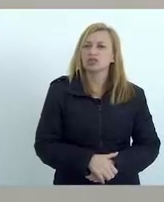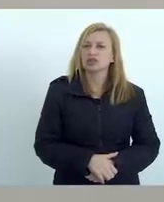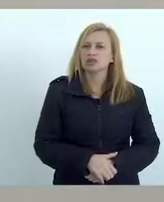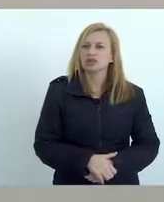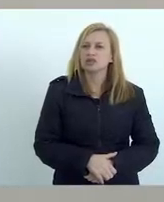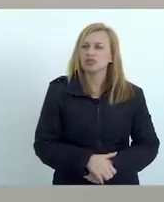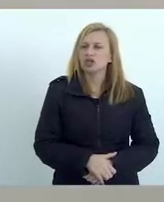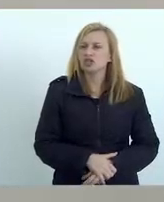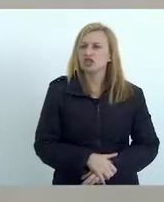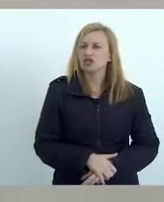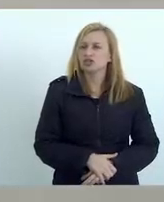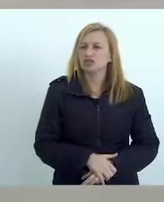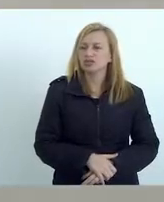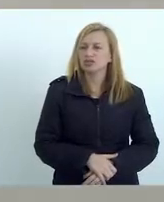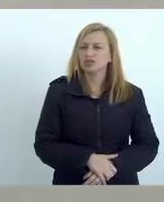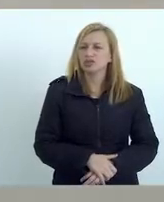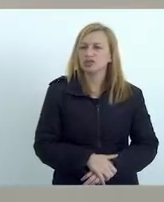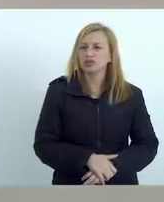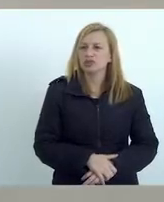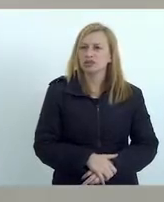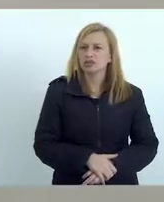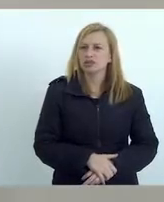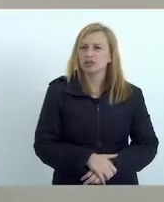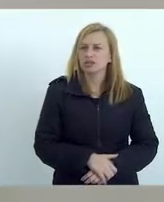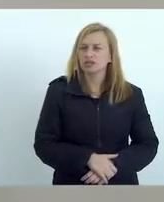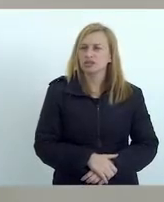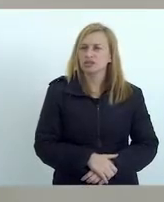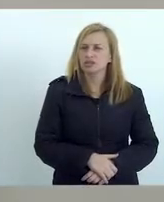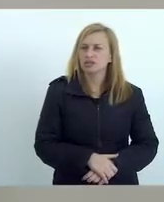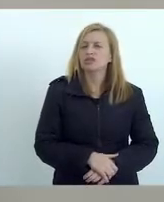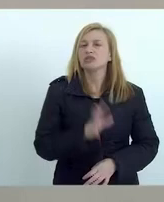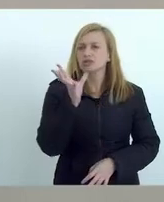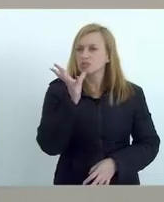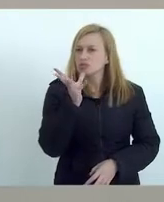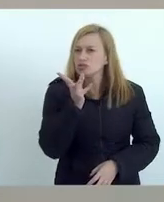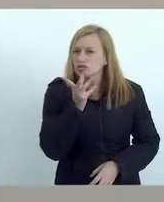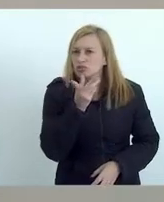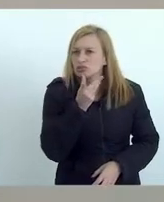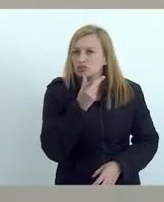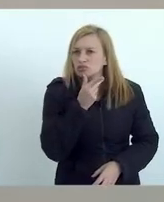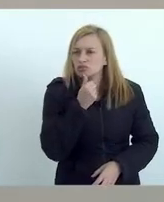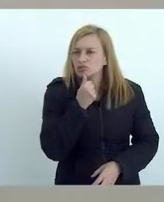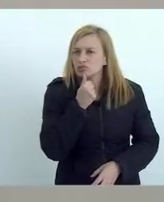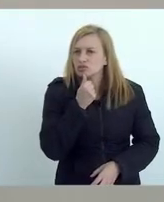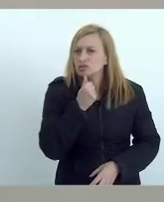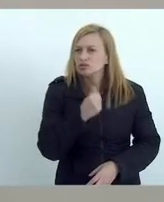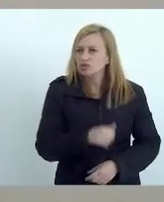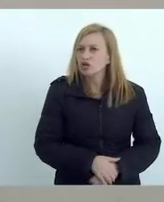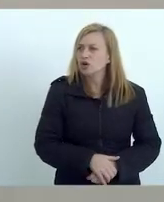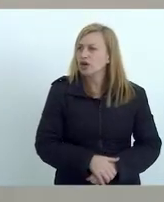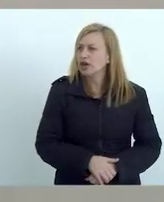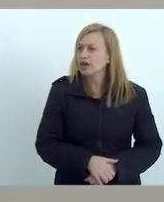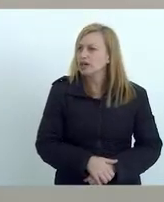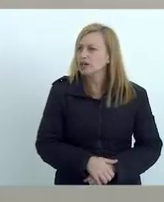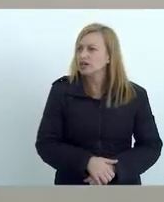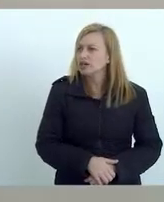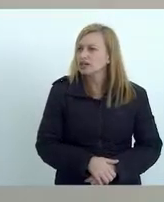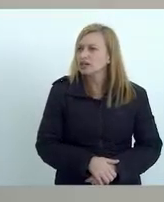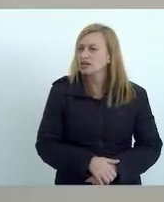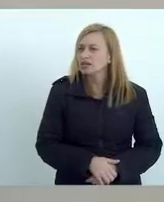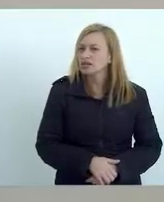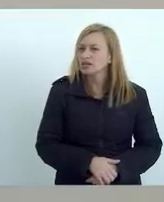hora de tomar posse do carro Pinheiro com alguns embrulhos né foram demorando aí a até o chamamento e